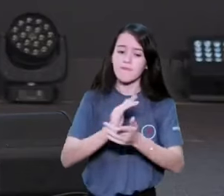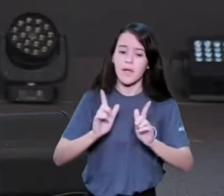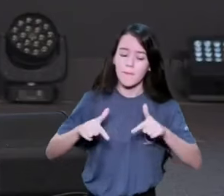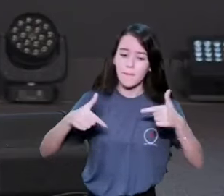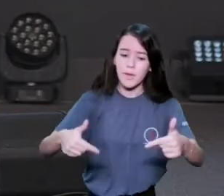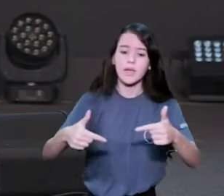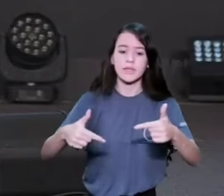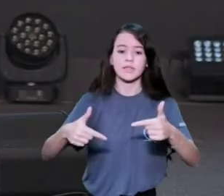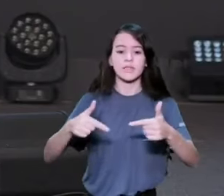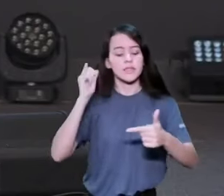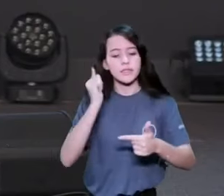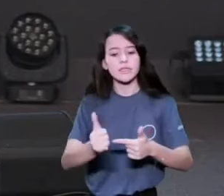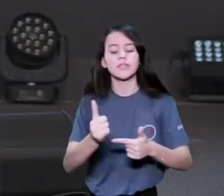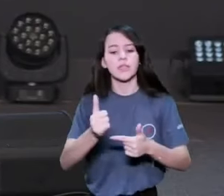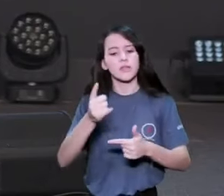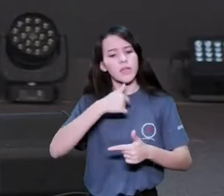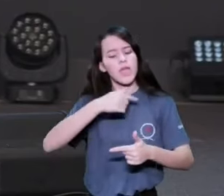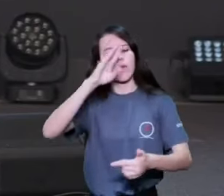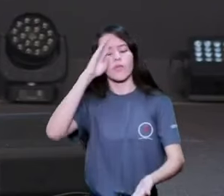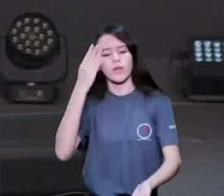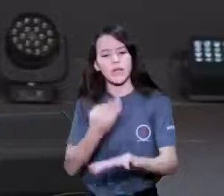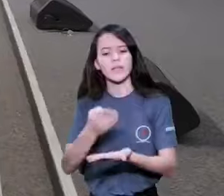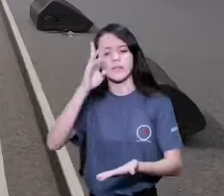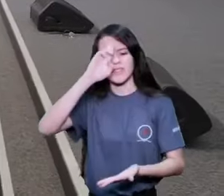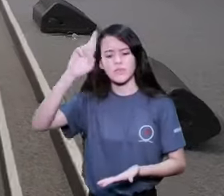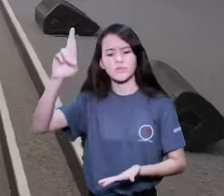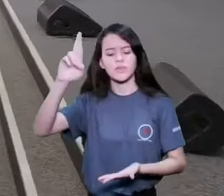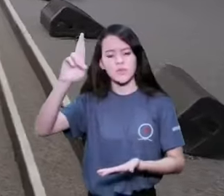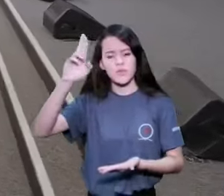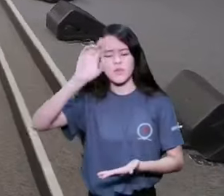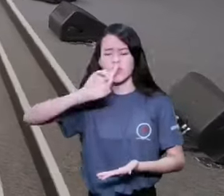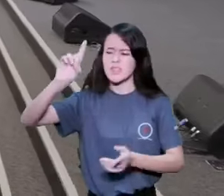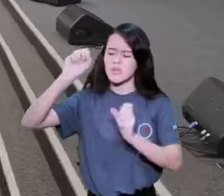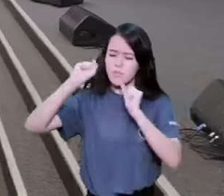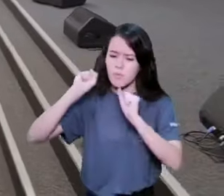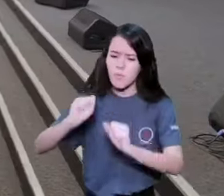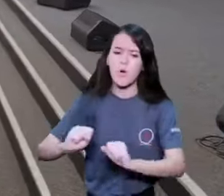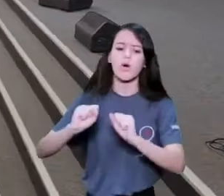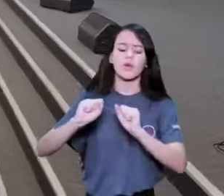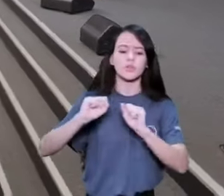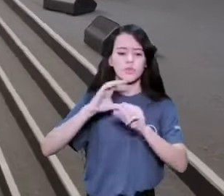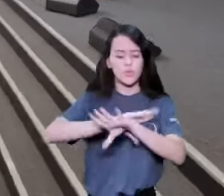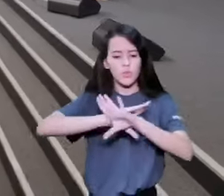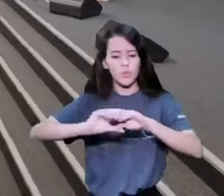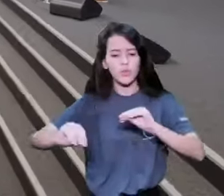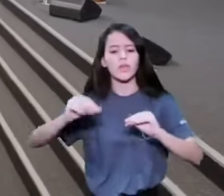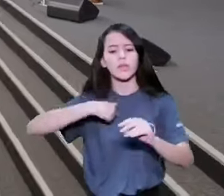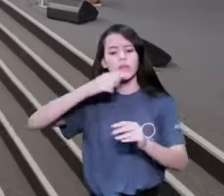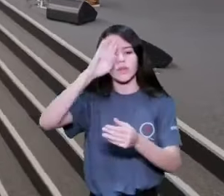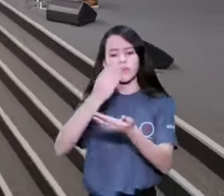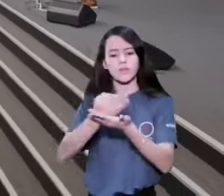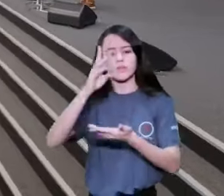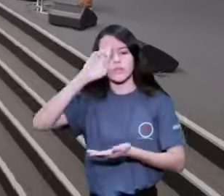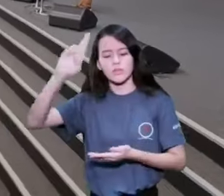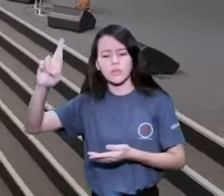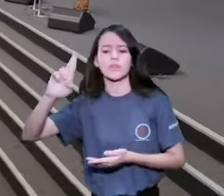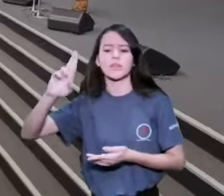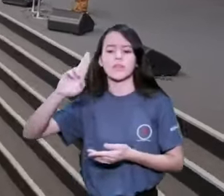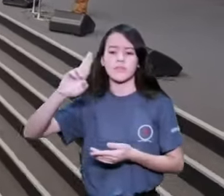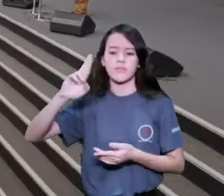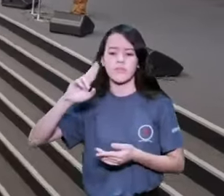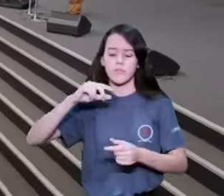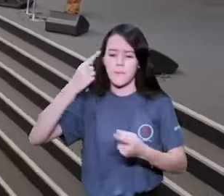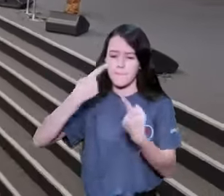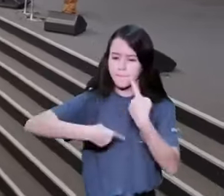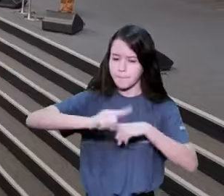fé dizendo eu creio Senhor que tu pode curar-me eu creio Senhor na